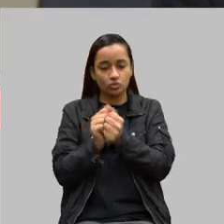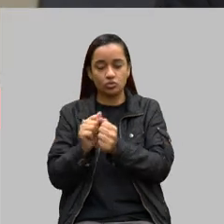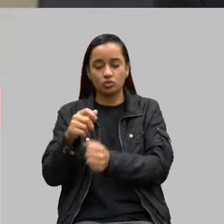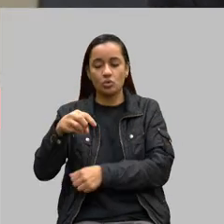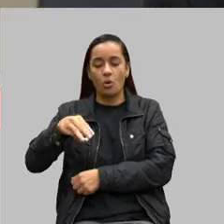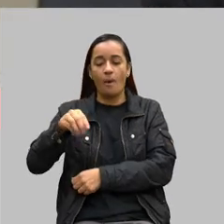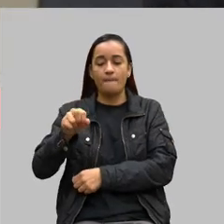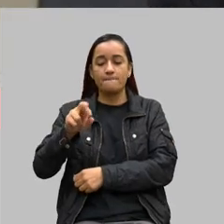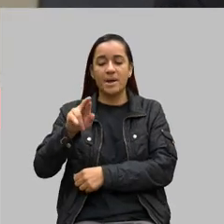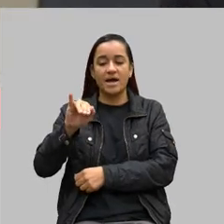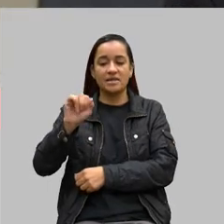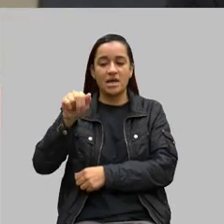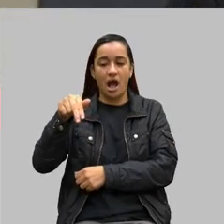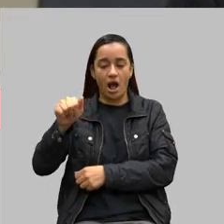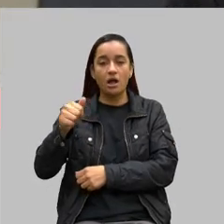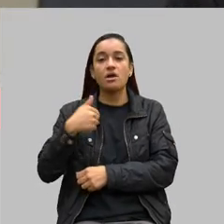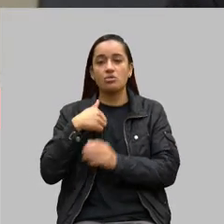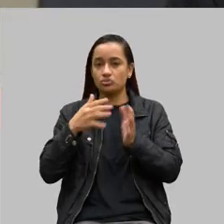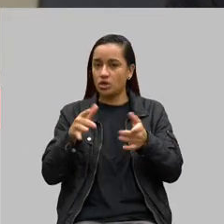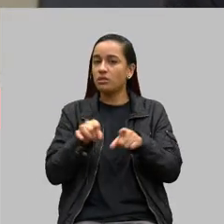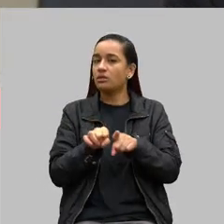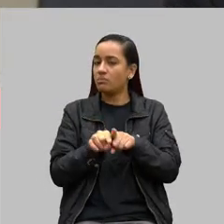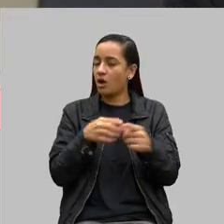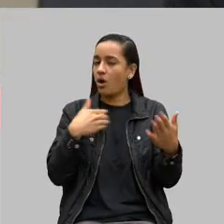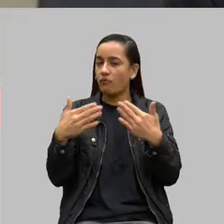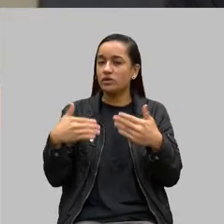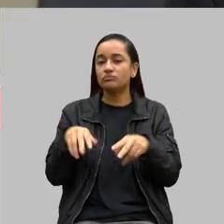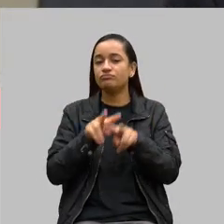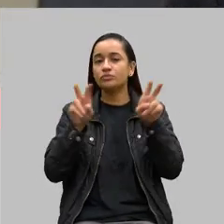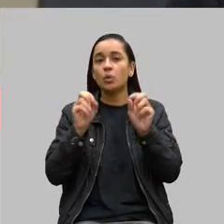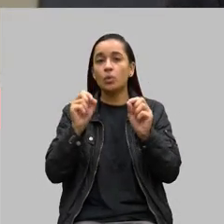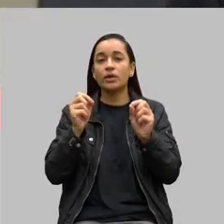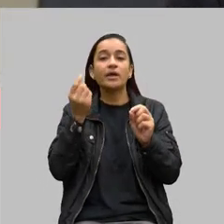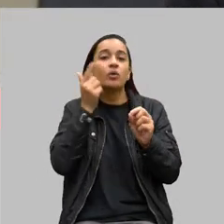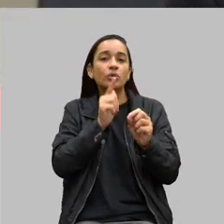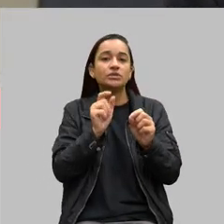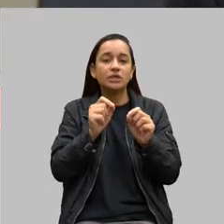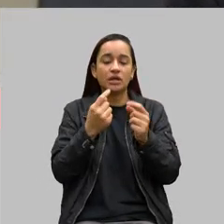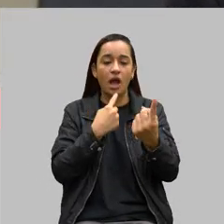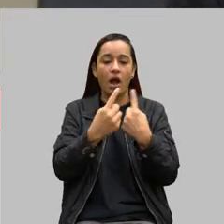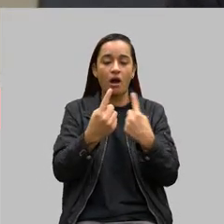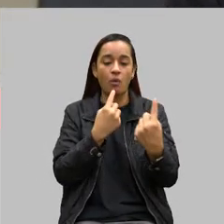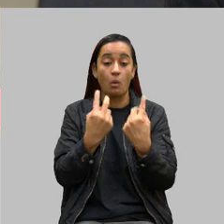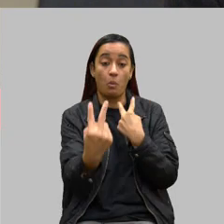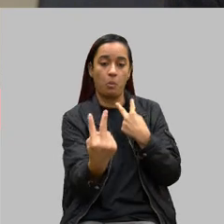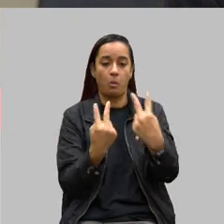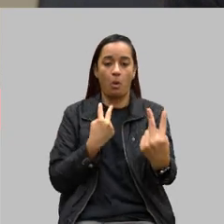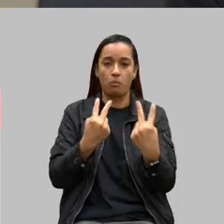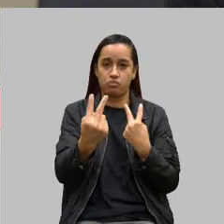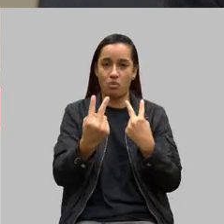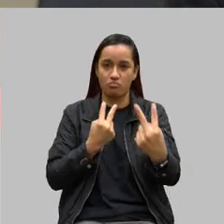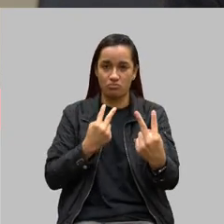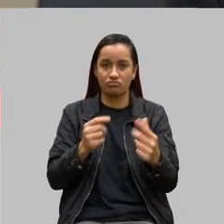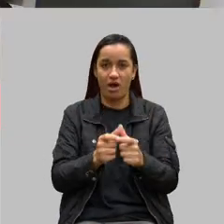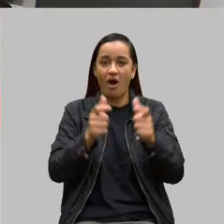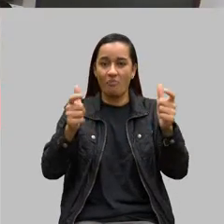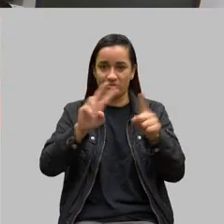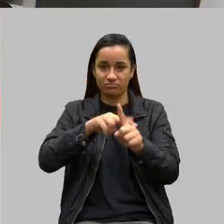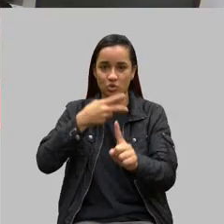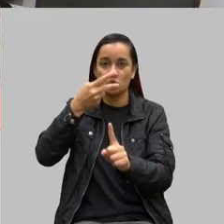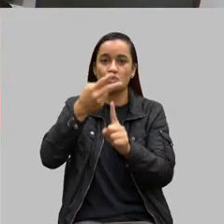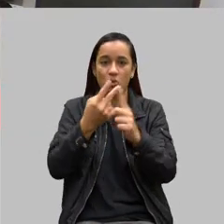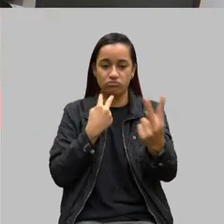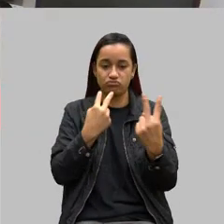algumas vezes né então trazendo aí a tão aguardada duplicação da nossa BR 356 né um corredor turístico tão importante